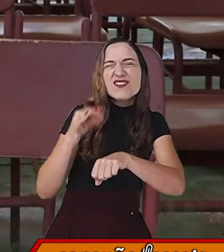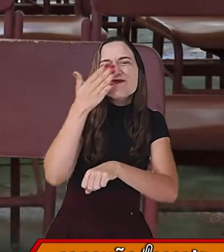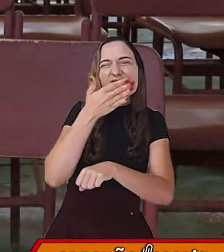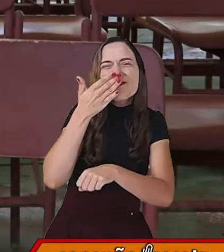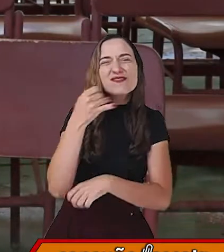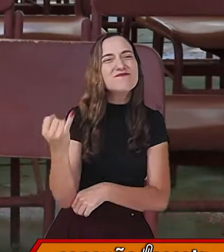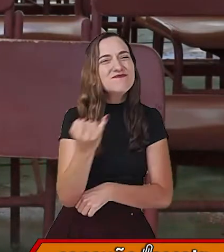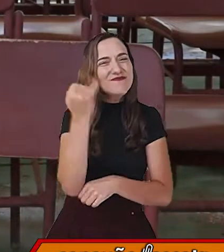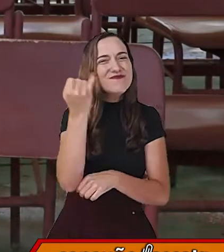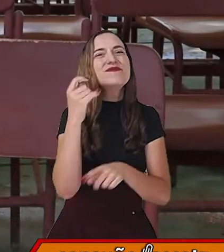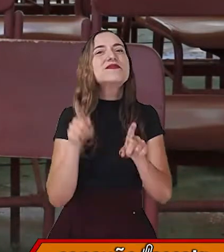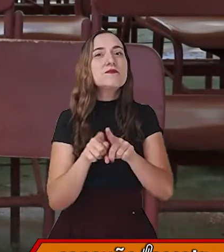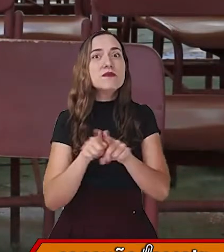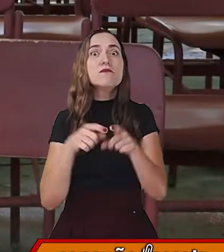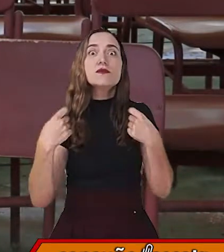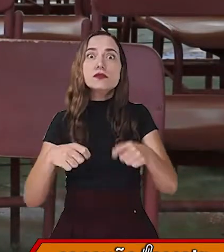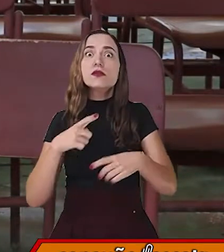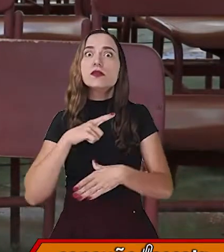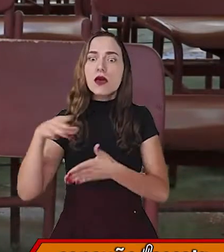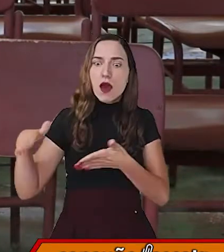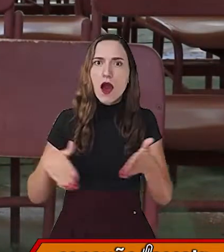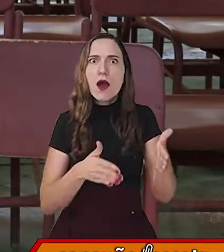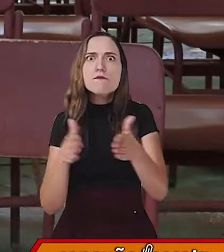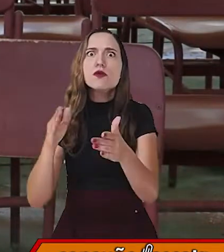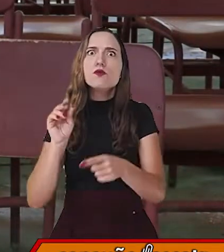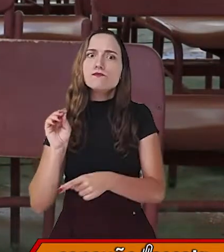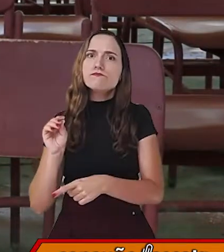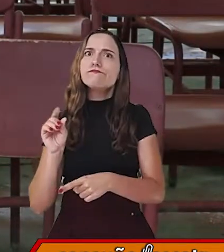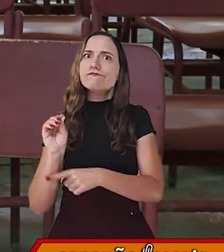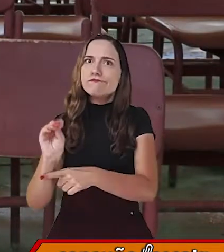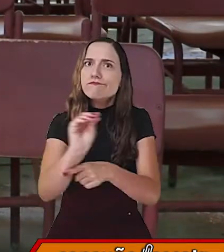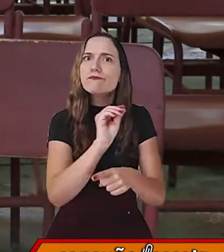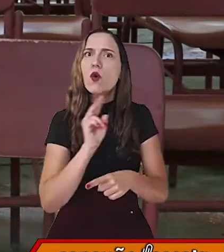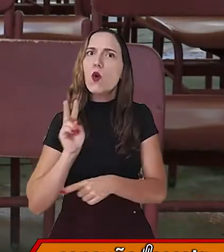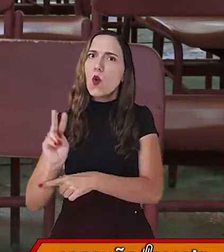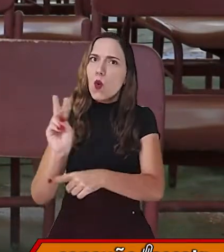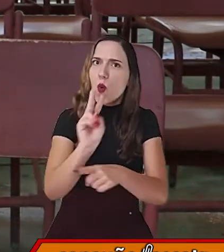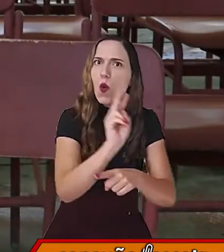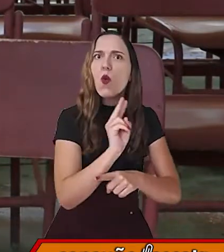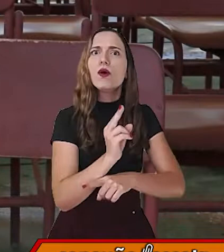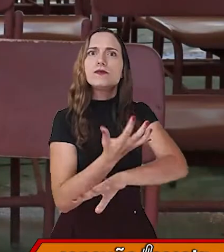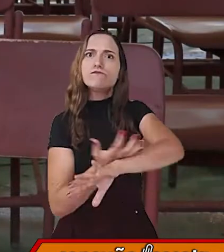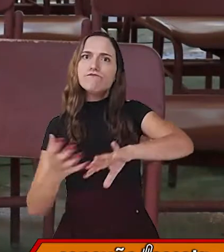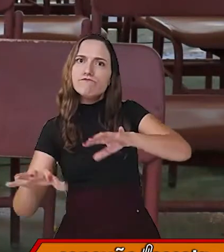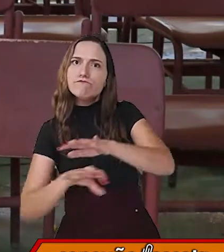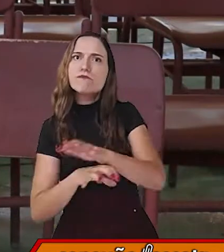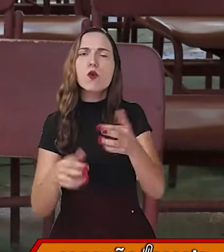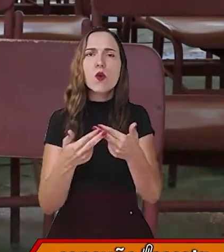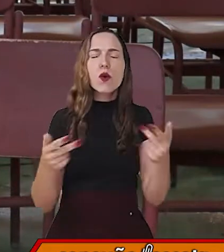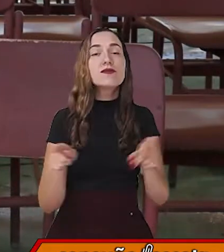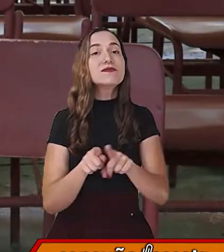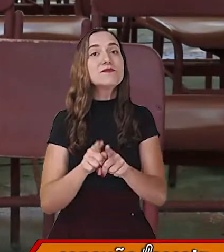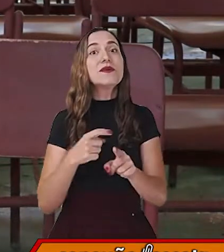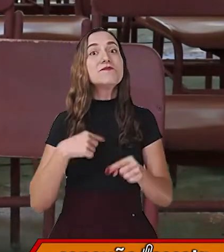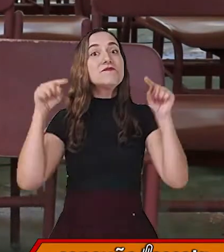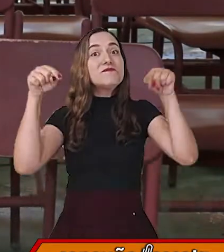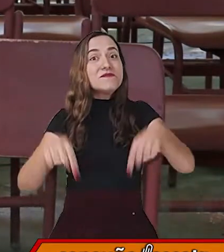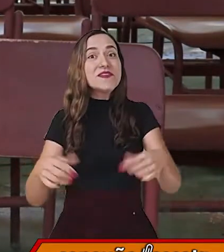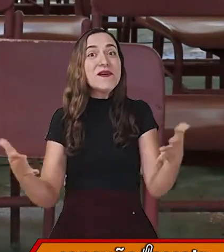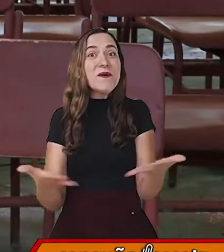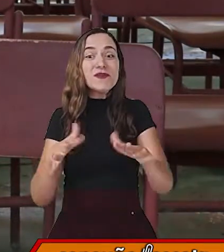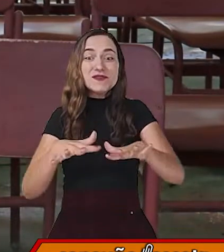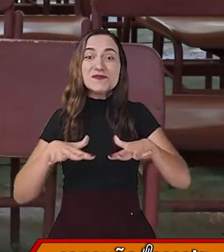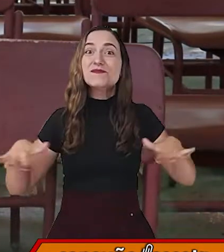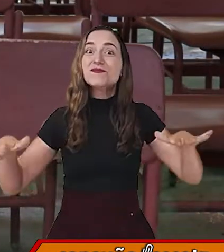importantes também, a importância de uma trilha ecológica. E aqui nós estamos nesse momento, nesse espaço de educação ambiental. Olha, é